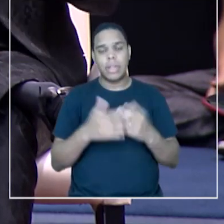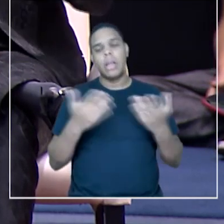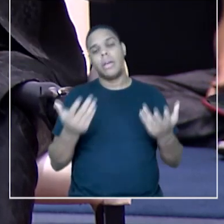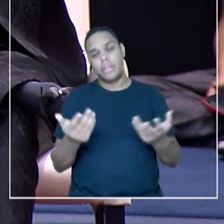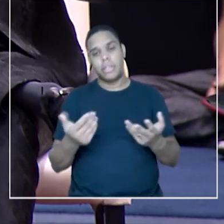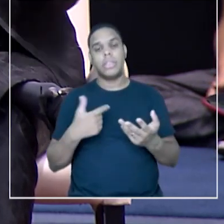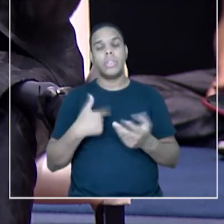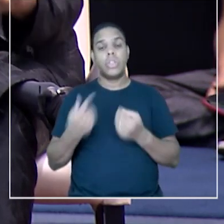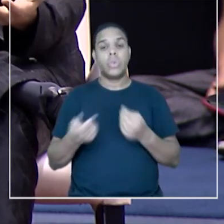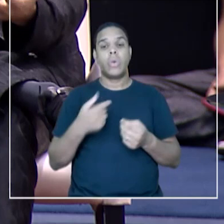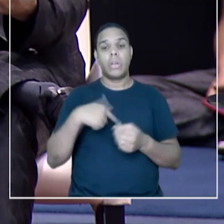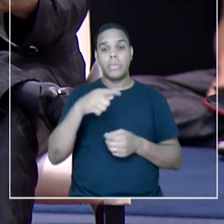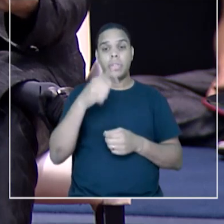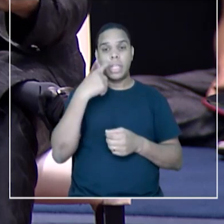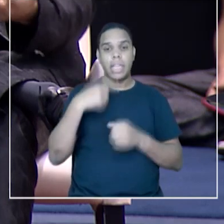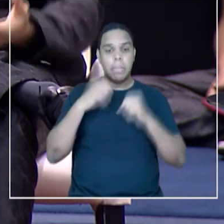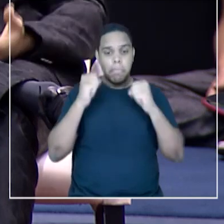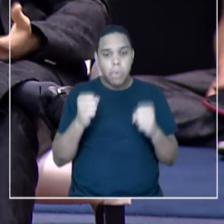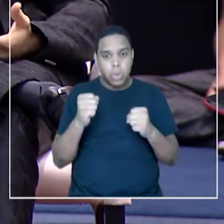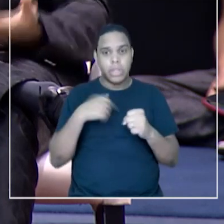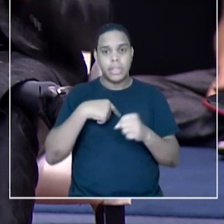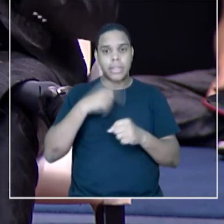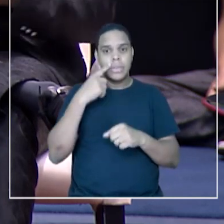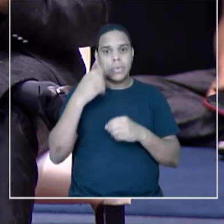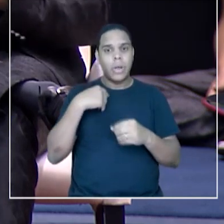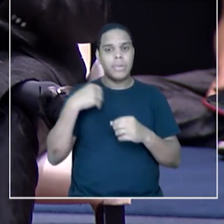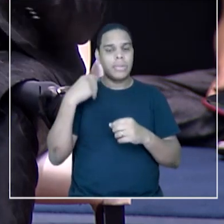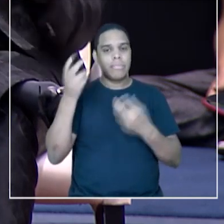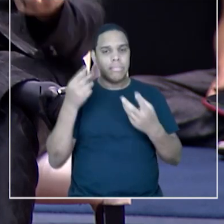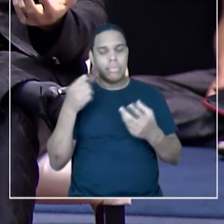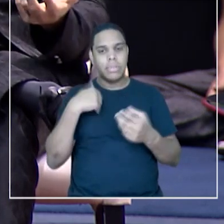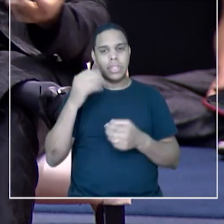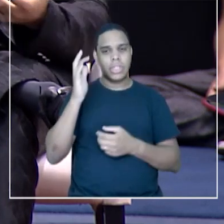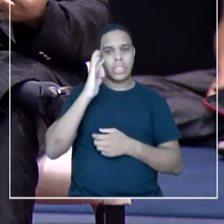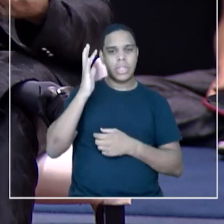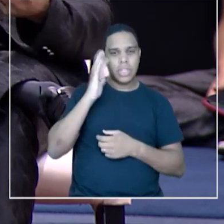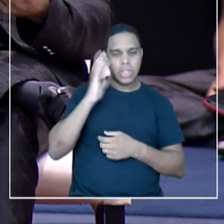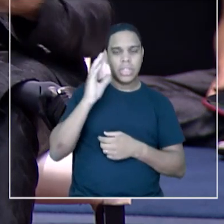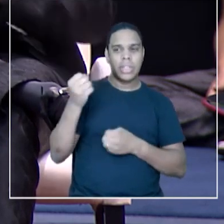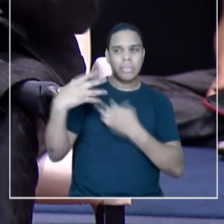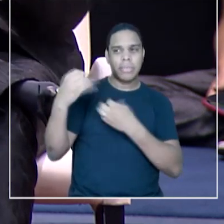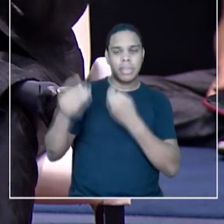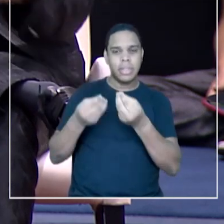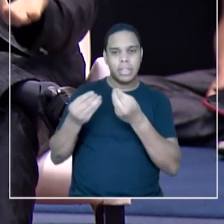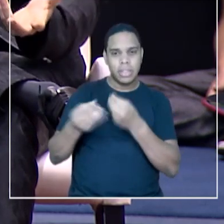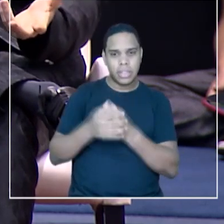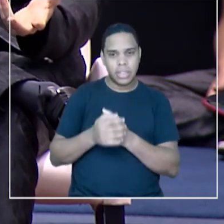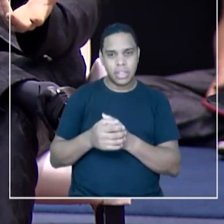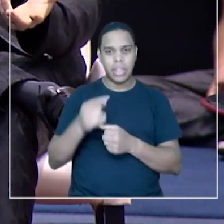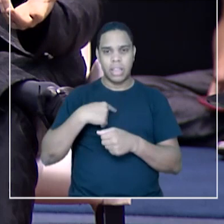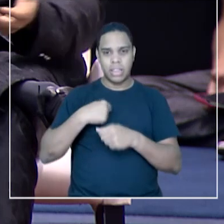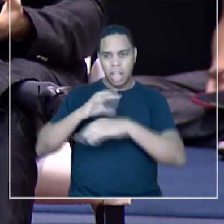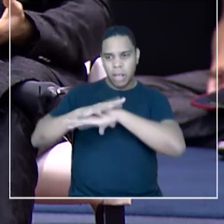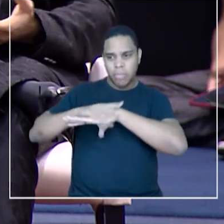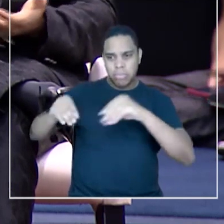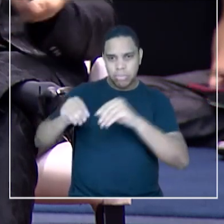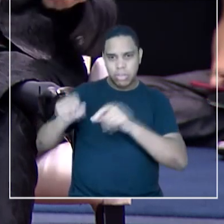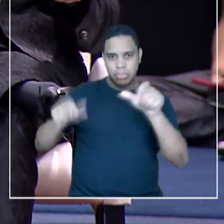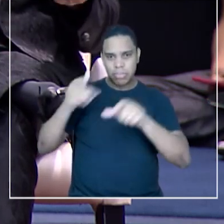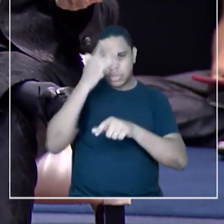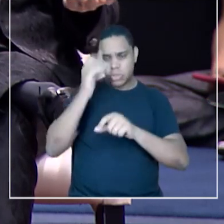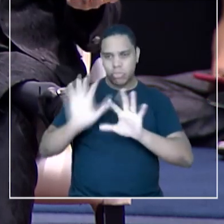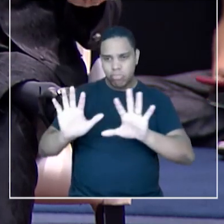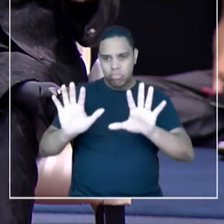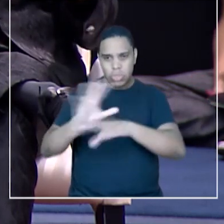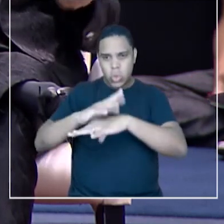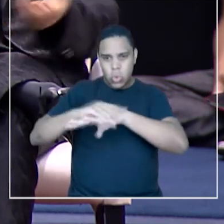qual superpoder você quer ter? Né? Aí eu lembrei do que os indígenas me ensinaram. Eu falei, tem como curar as pessoas? Aí